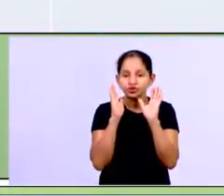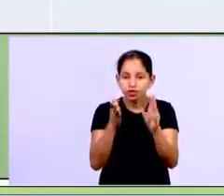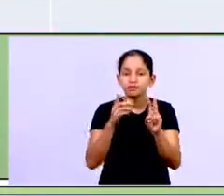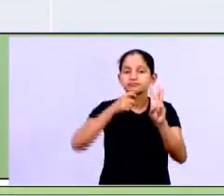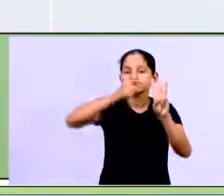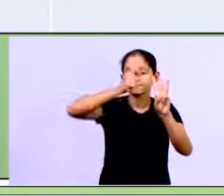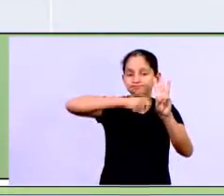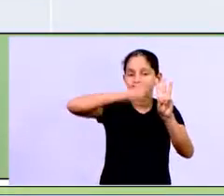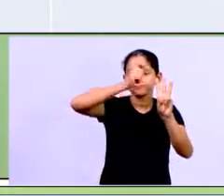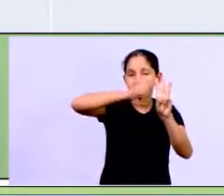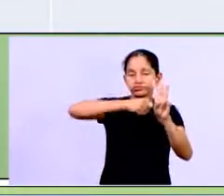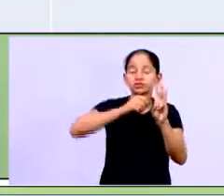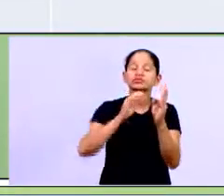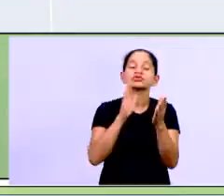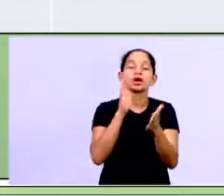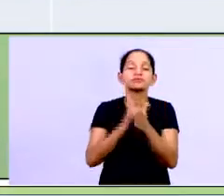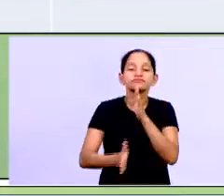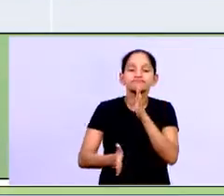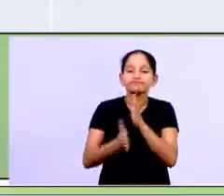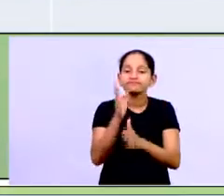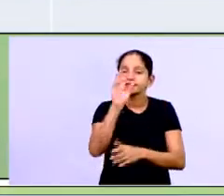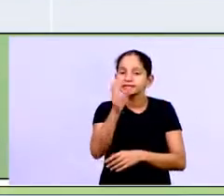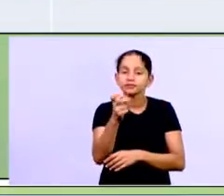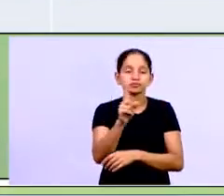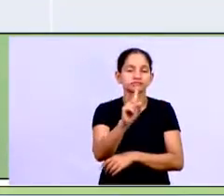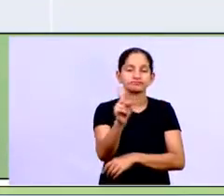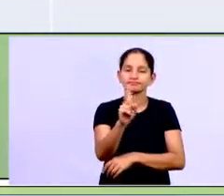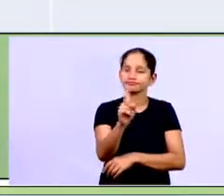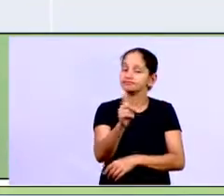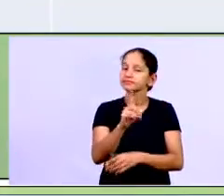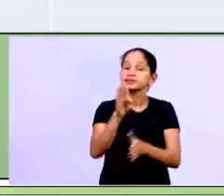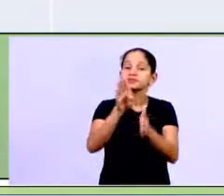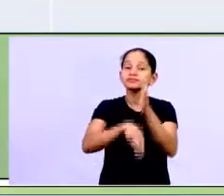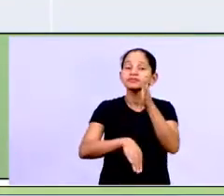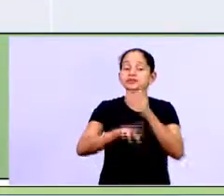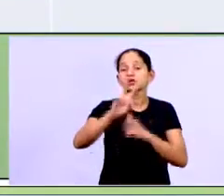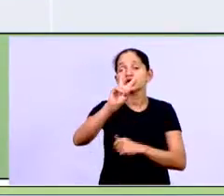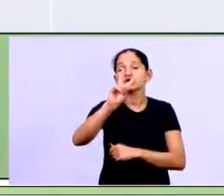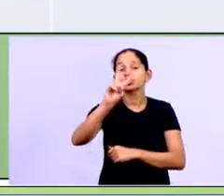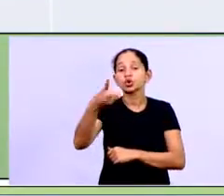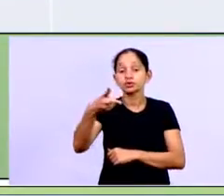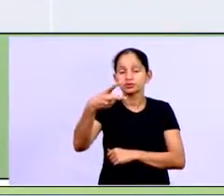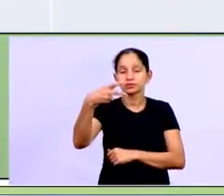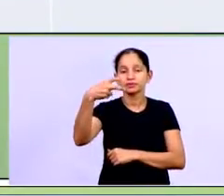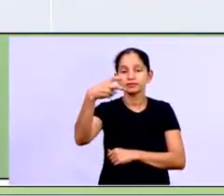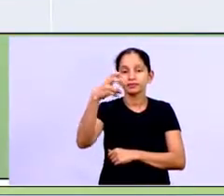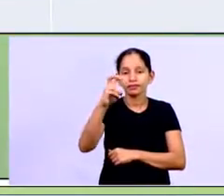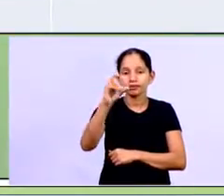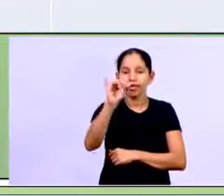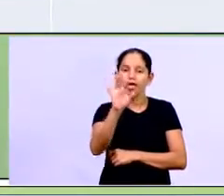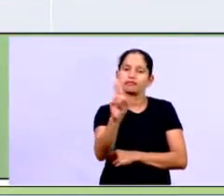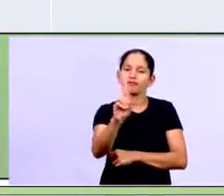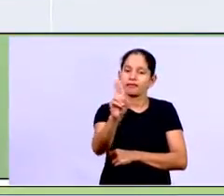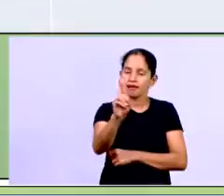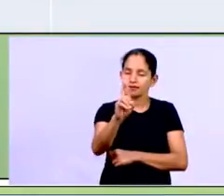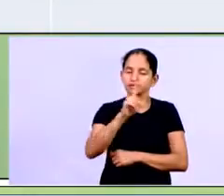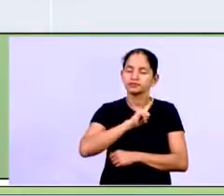pagamento, não devo mais 5 mil, só vou dever 2.500, porque eu já paguei esse e